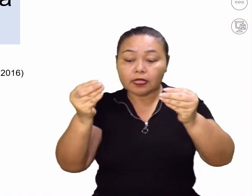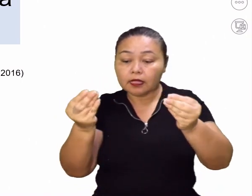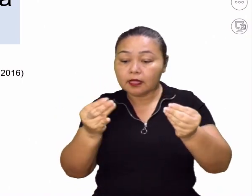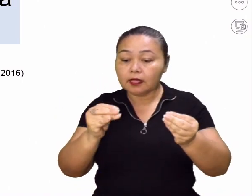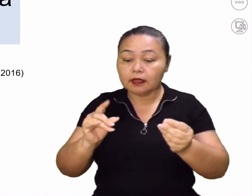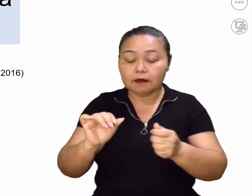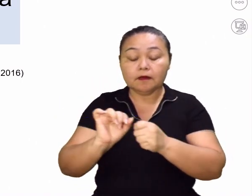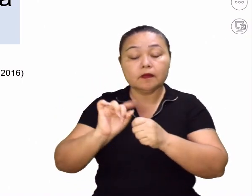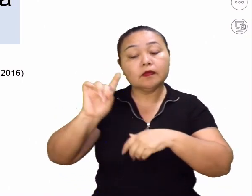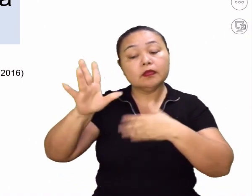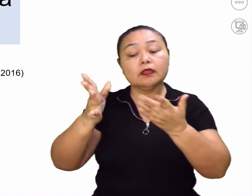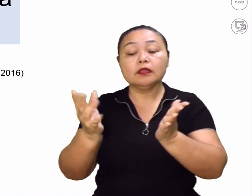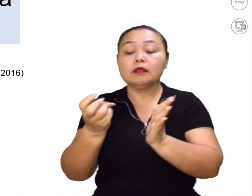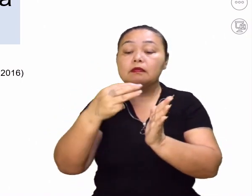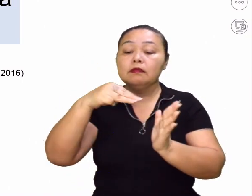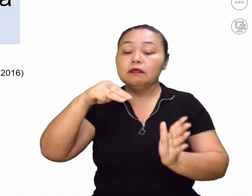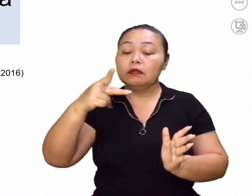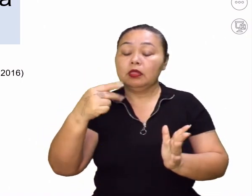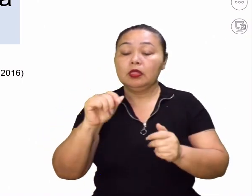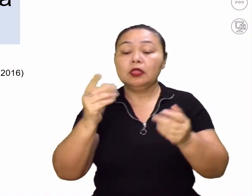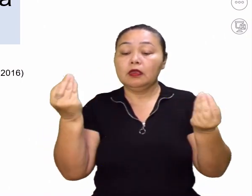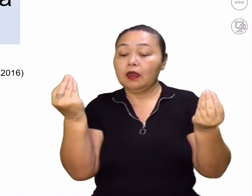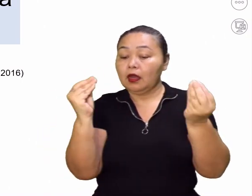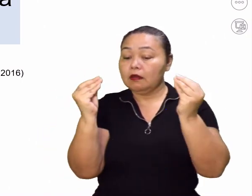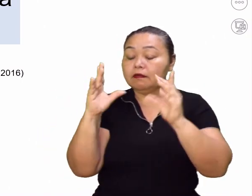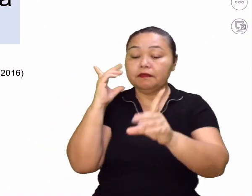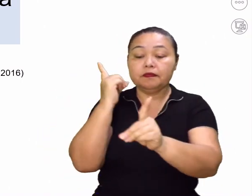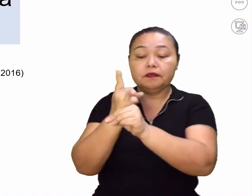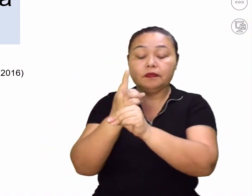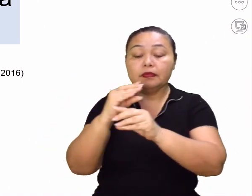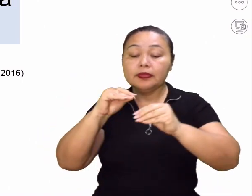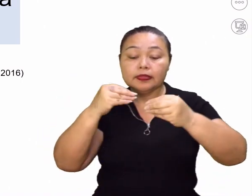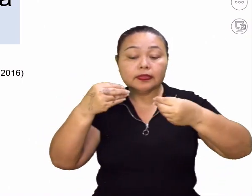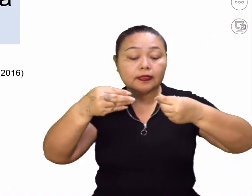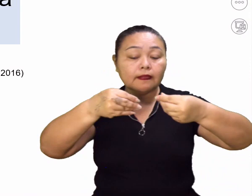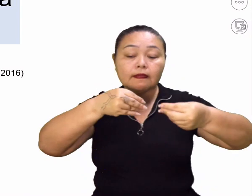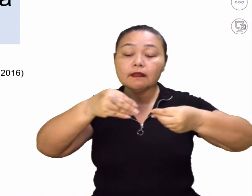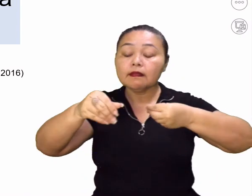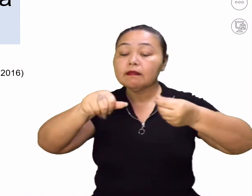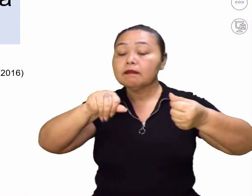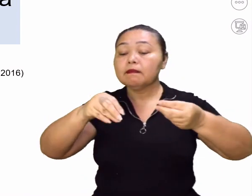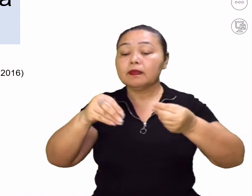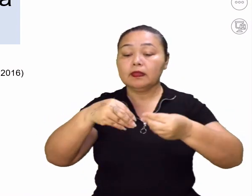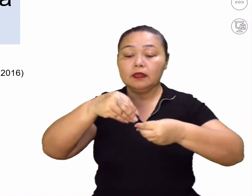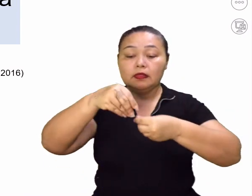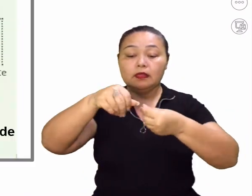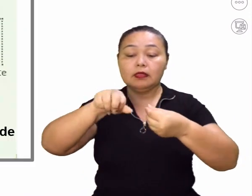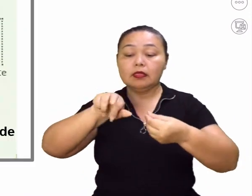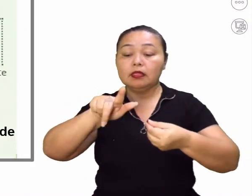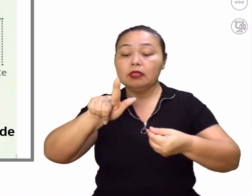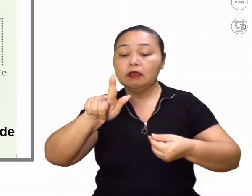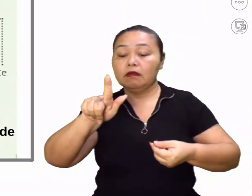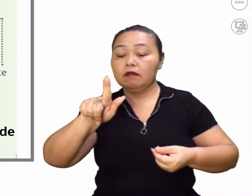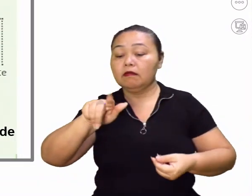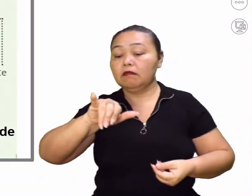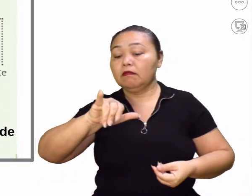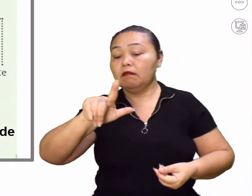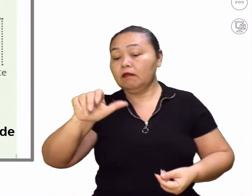mais antigo do mundo foi encontrado em forma de argila. Muito bem.